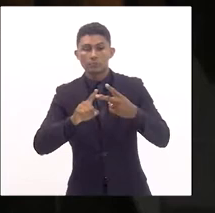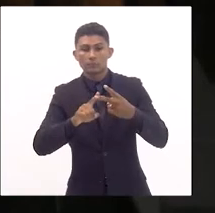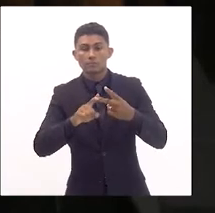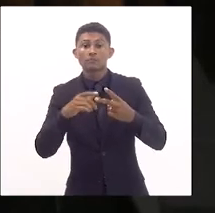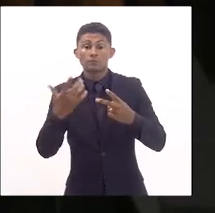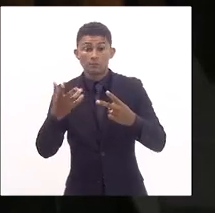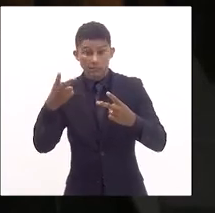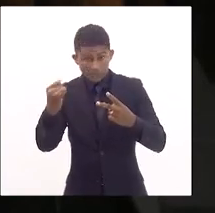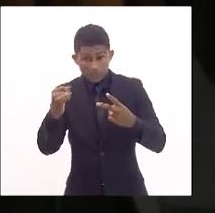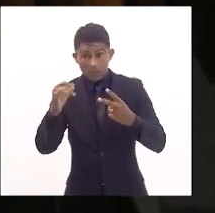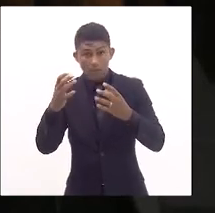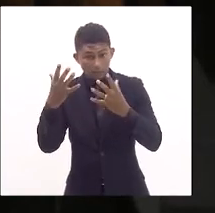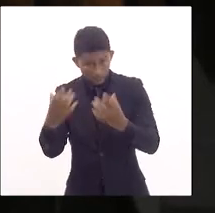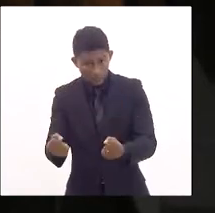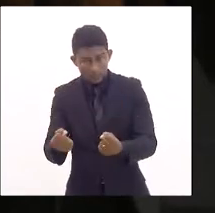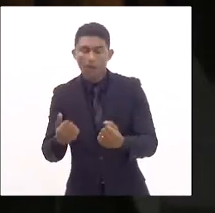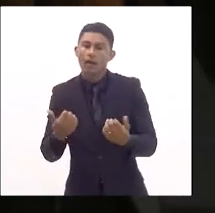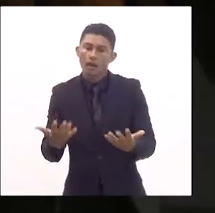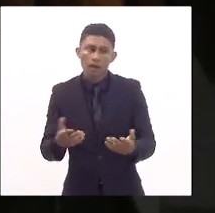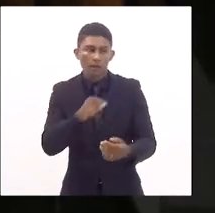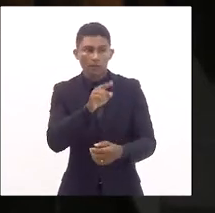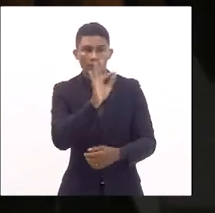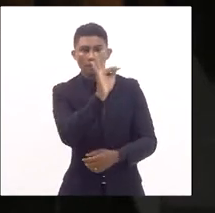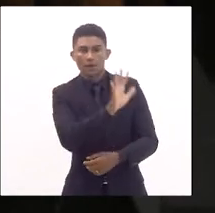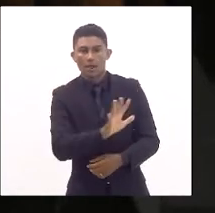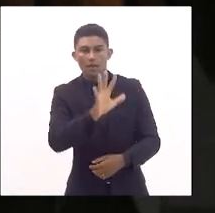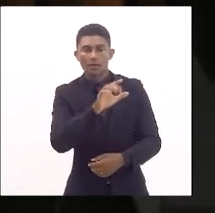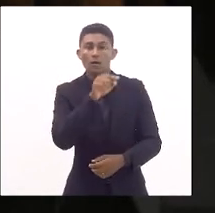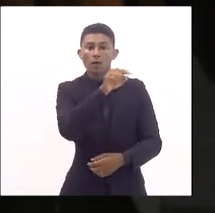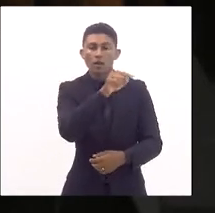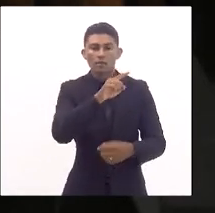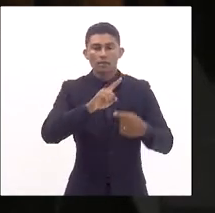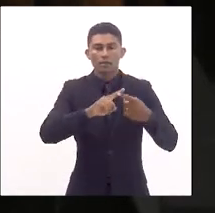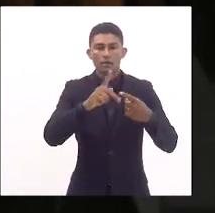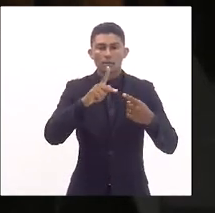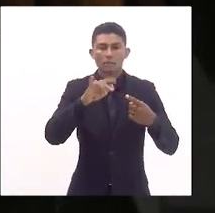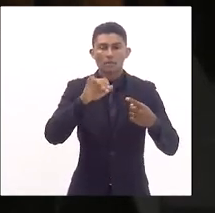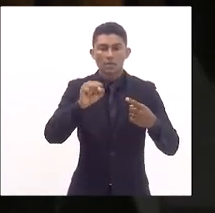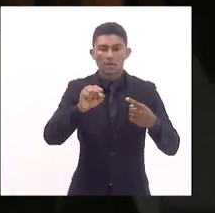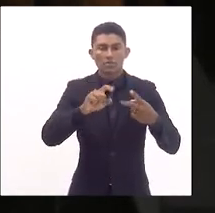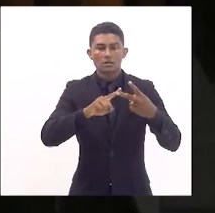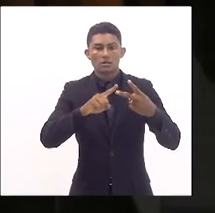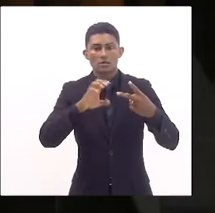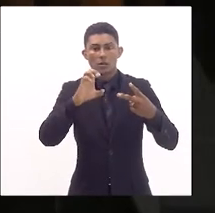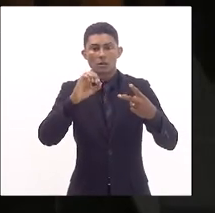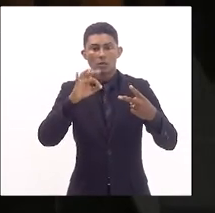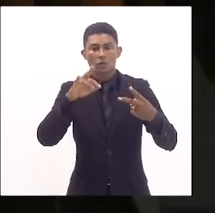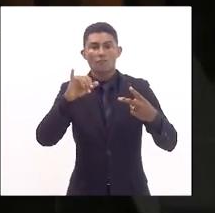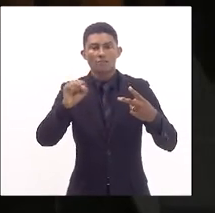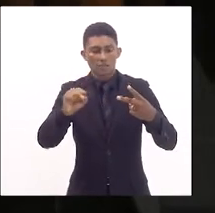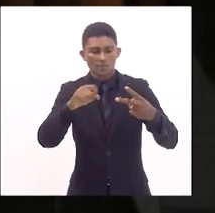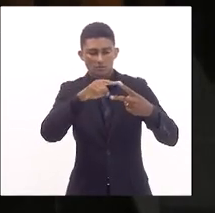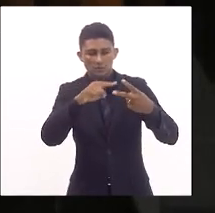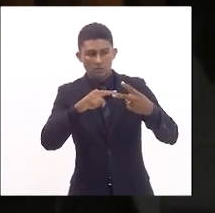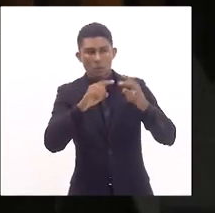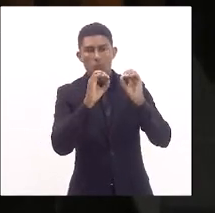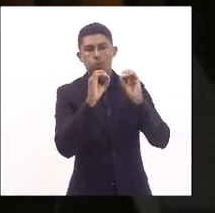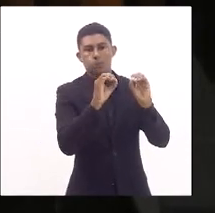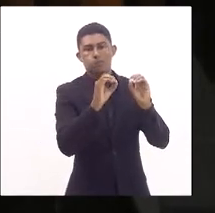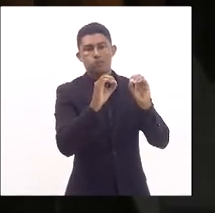as alíquotas de PIS cofins Ah e ainda nazária o estado